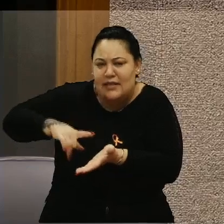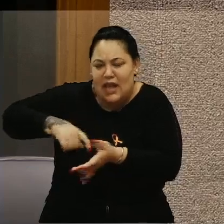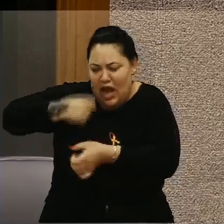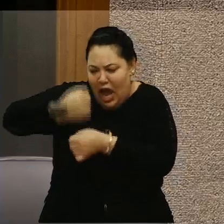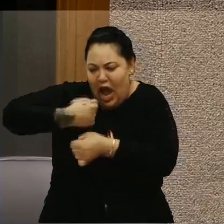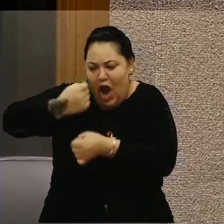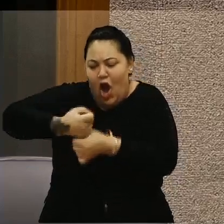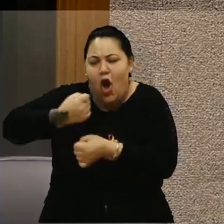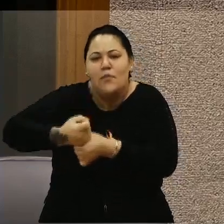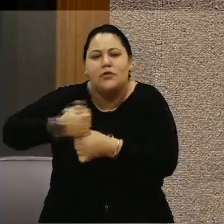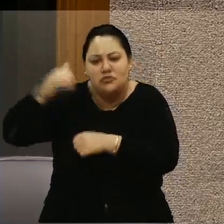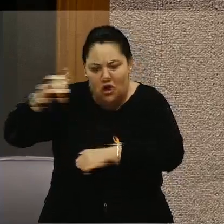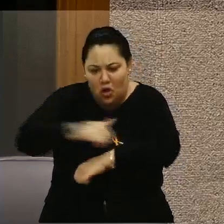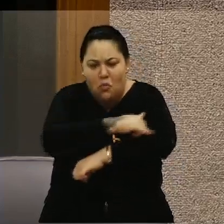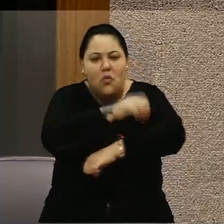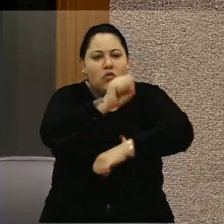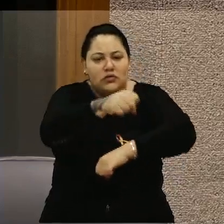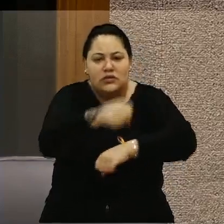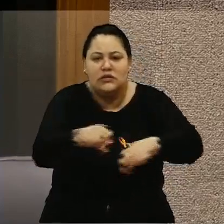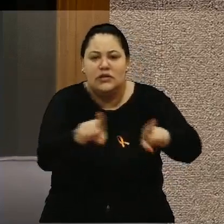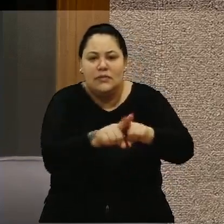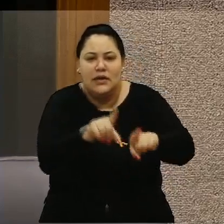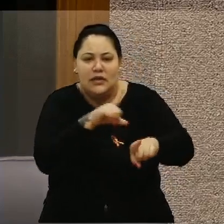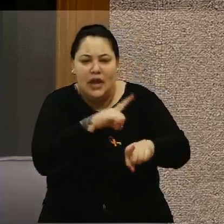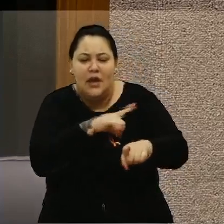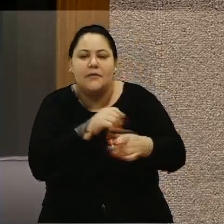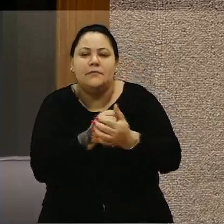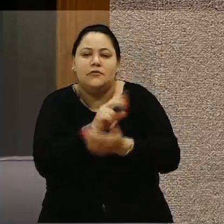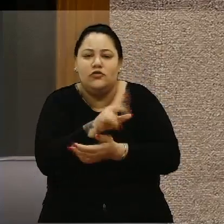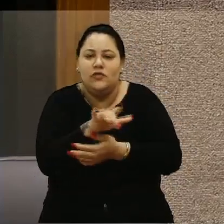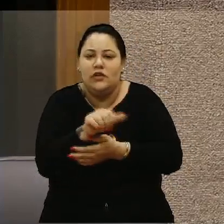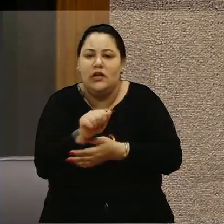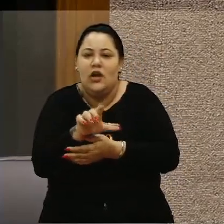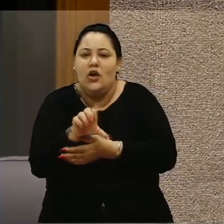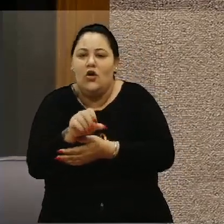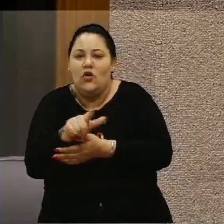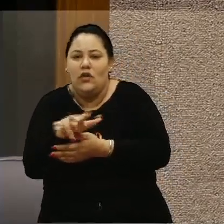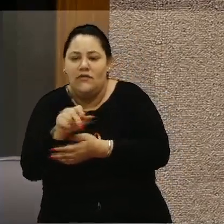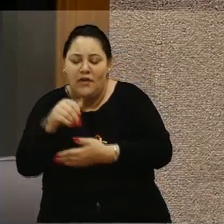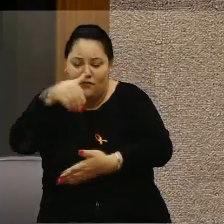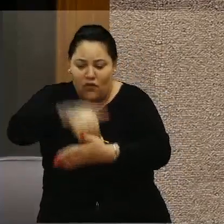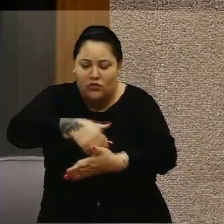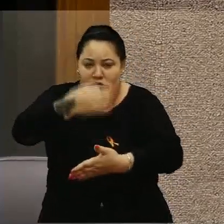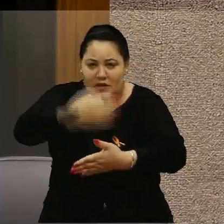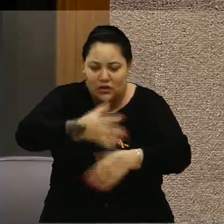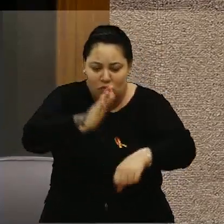Hugo Canterjane e saia do nosso aeroporto Vila Oliveira. Votarei favorável no momento oportuno, meu presidente.